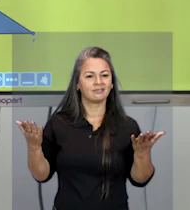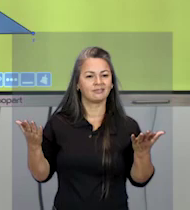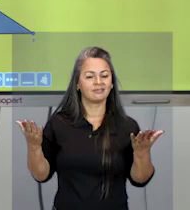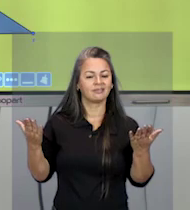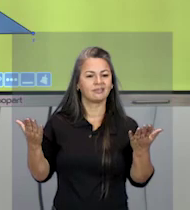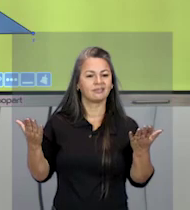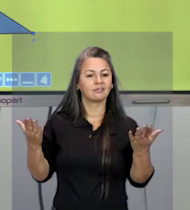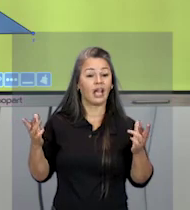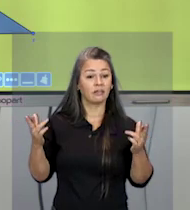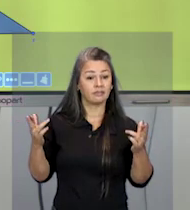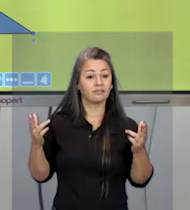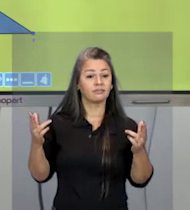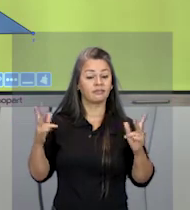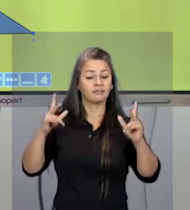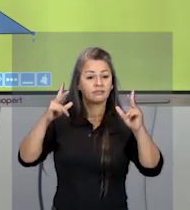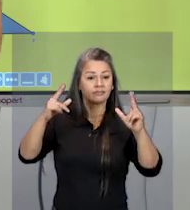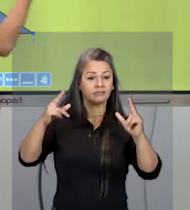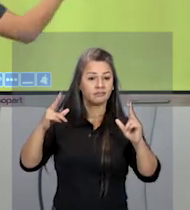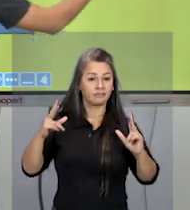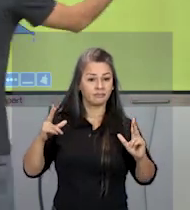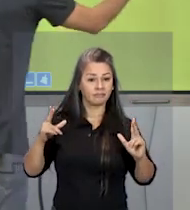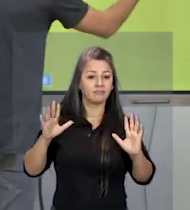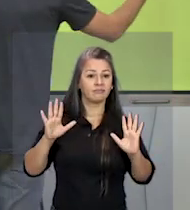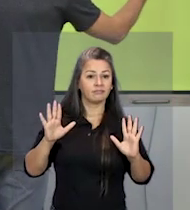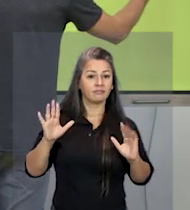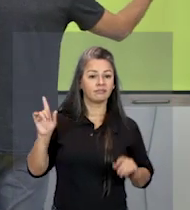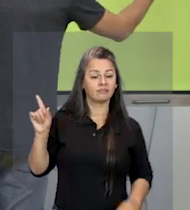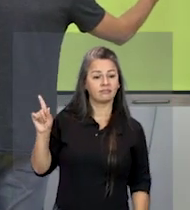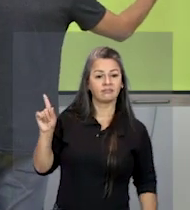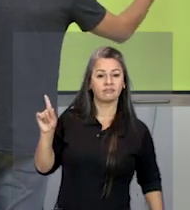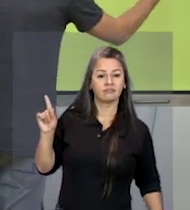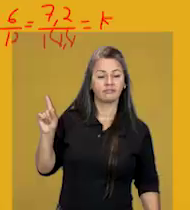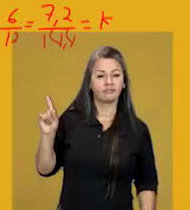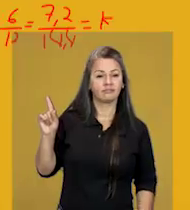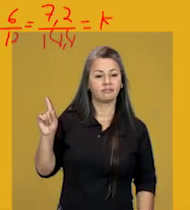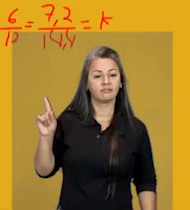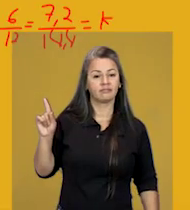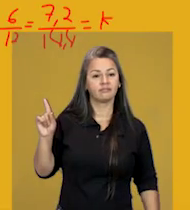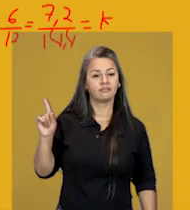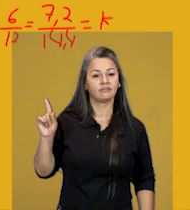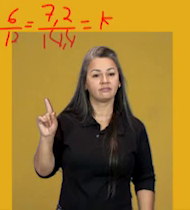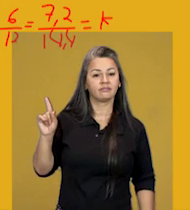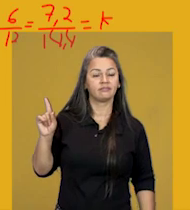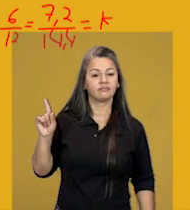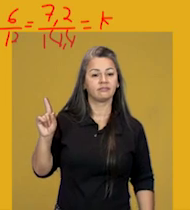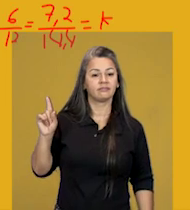mantida para o nosso perímetro, que é igual a K, né? Que é o nosso